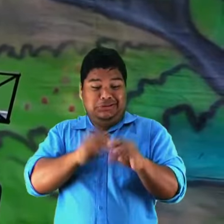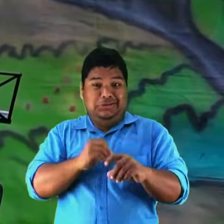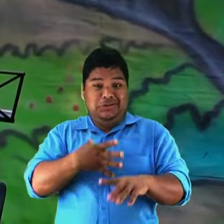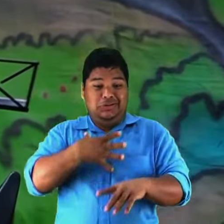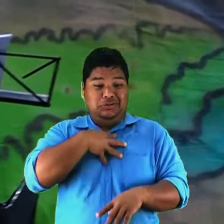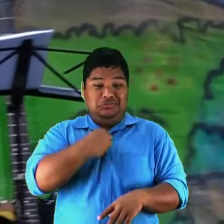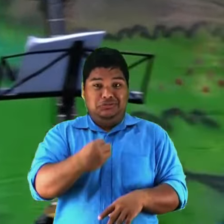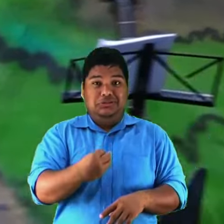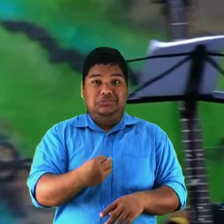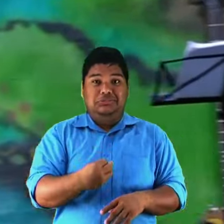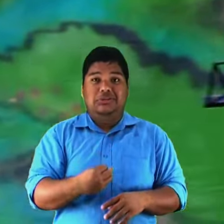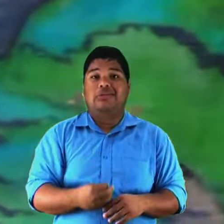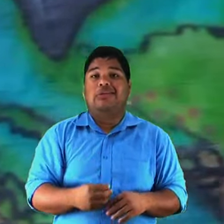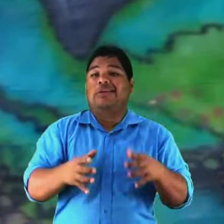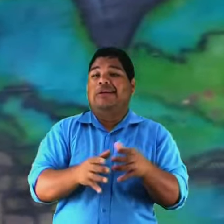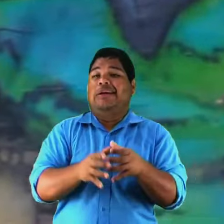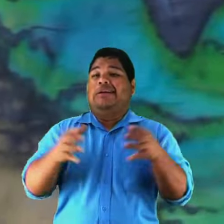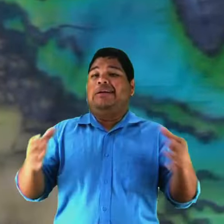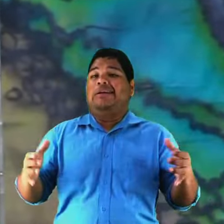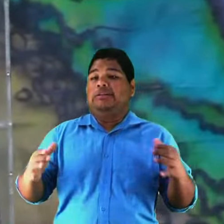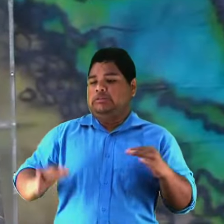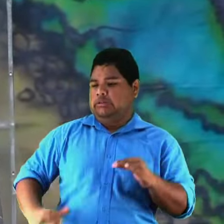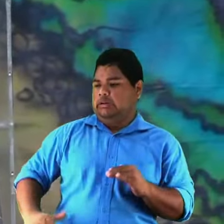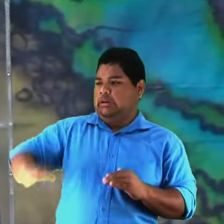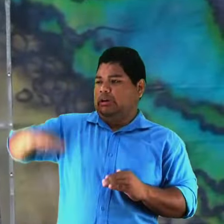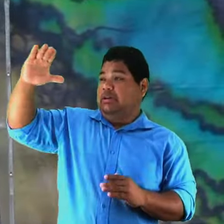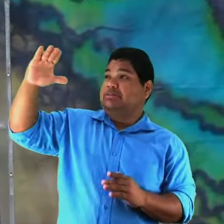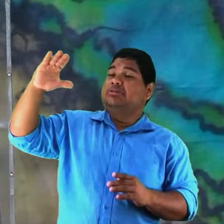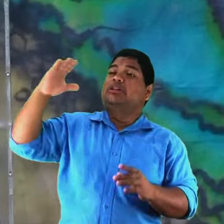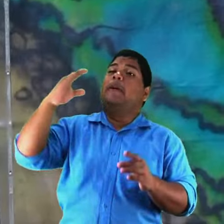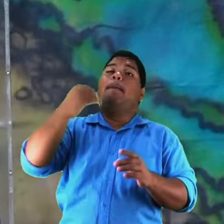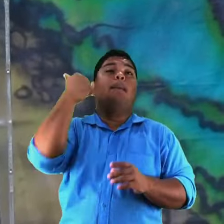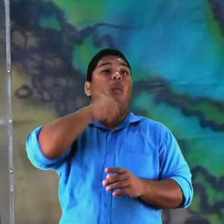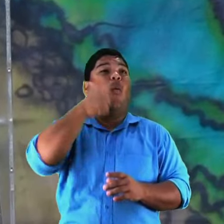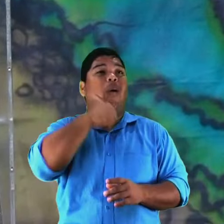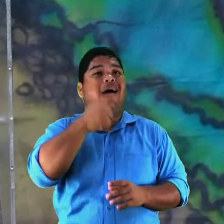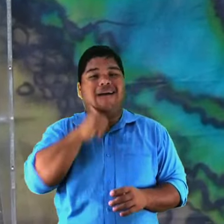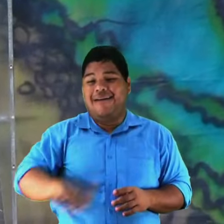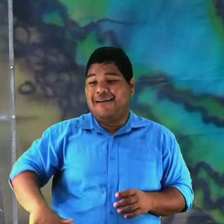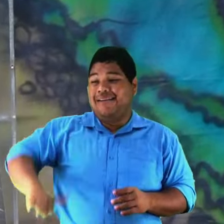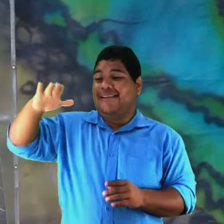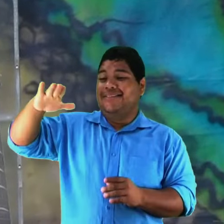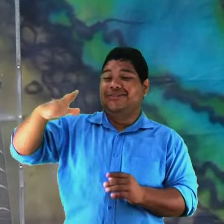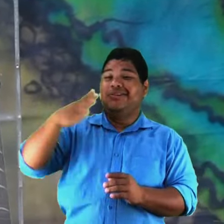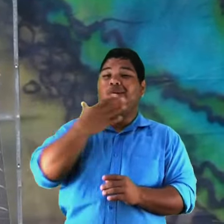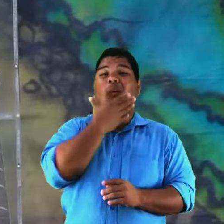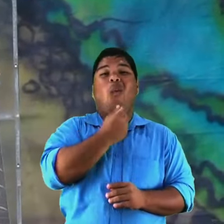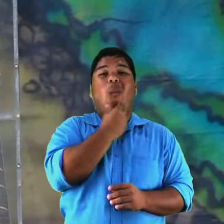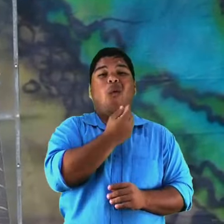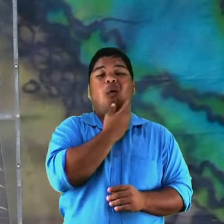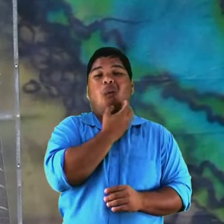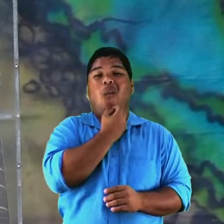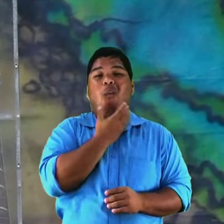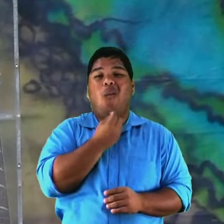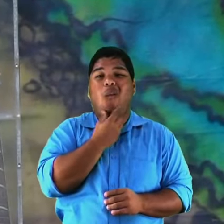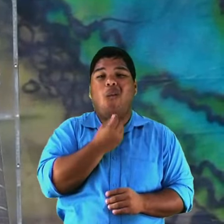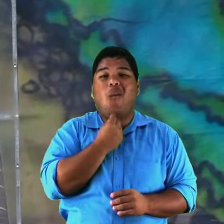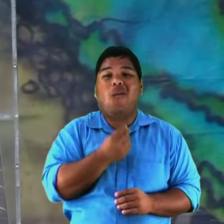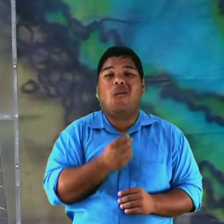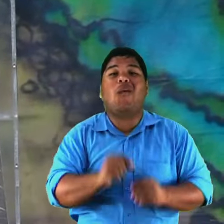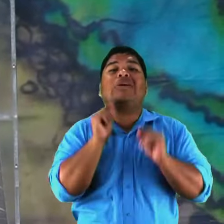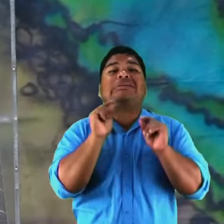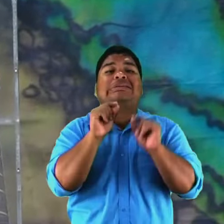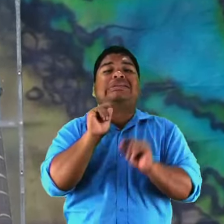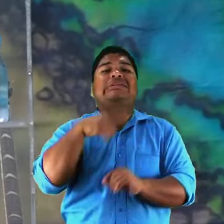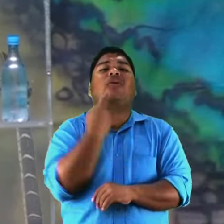homens, grandes mulheres. E se você parar para observar, o que nós nos tornamos